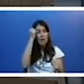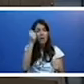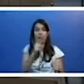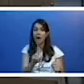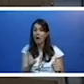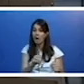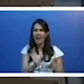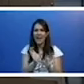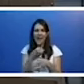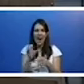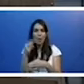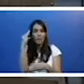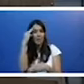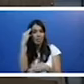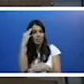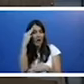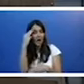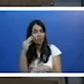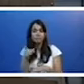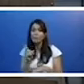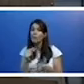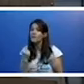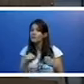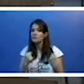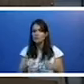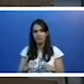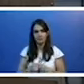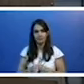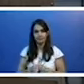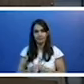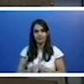com cálculo mental. A gente não precisou ficar